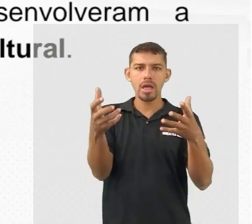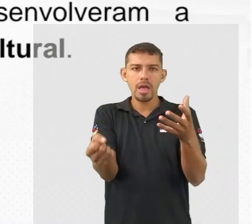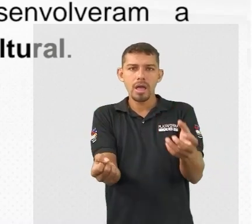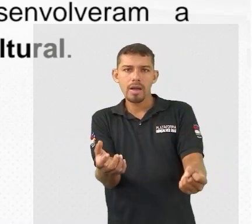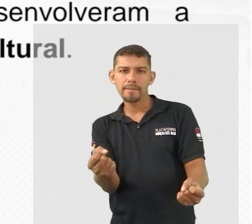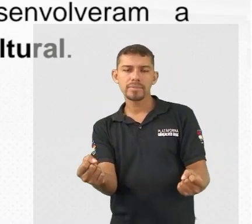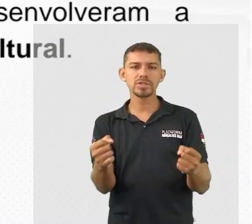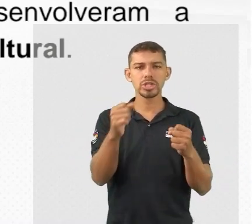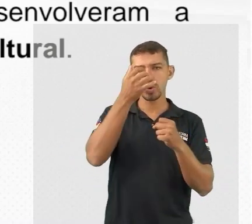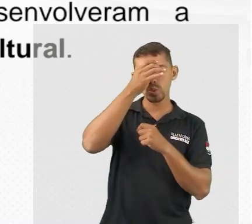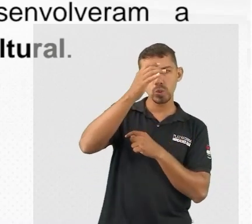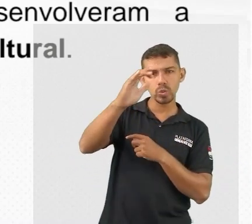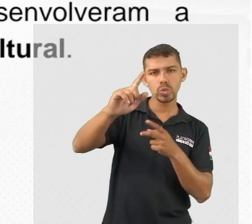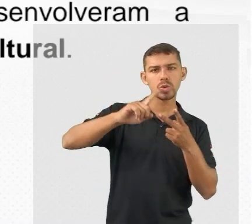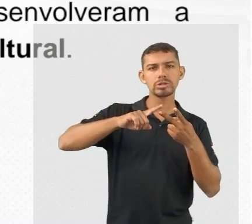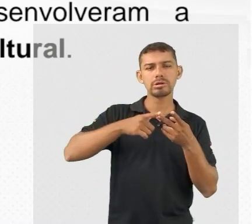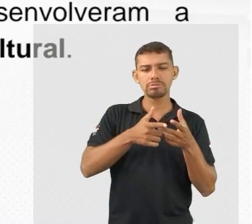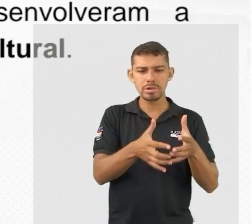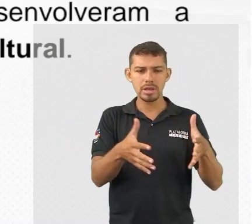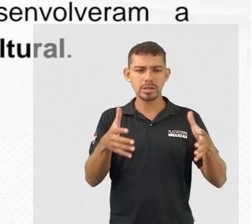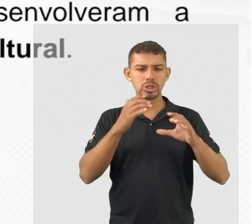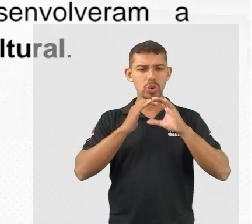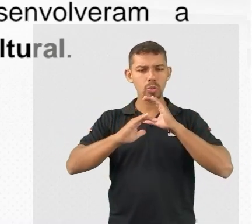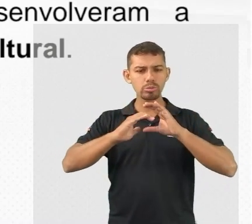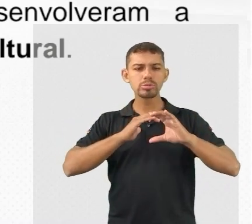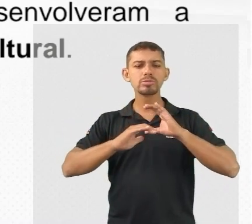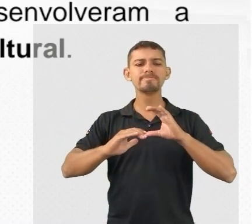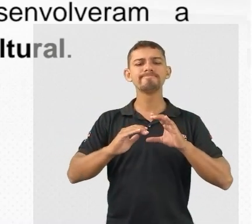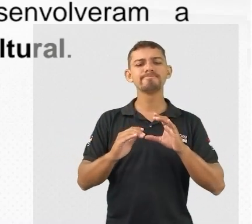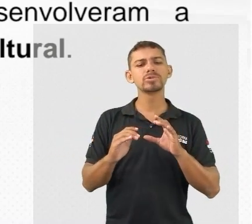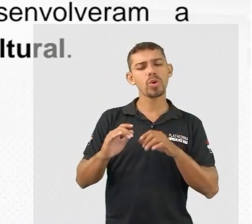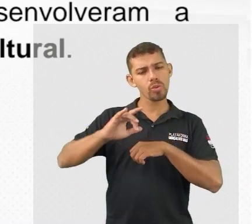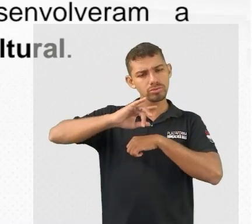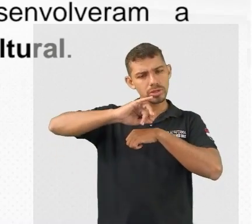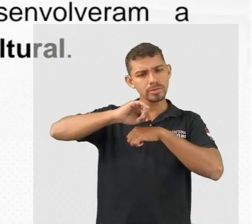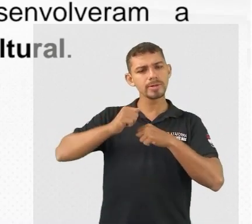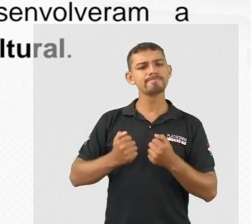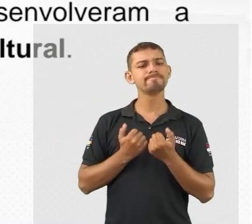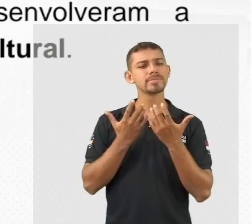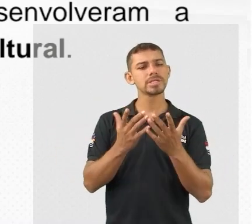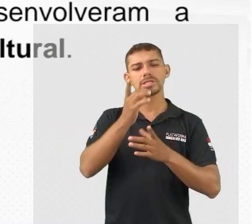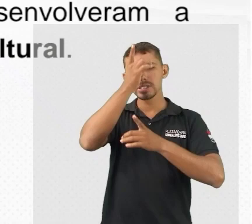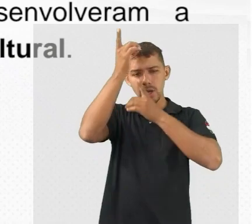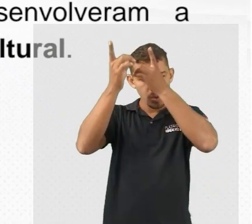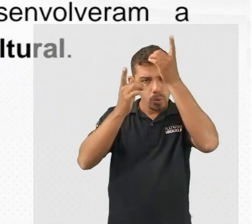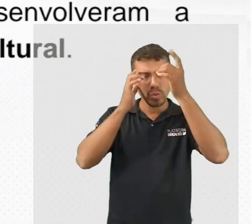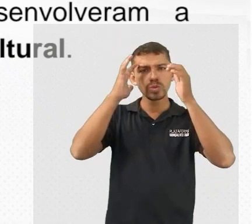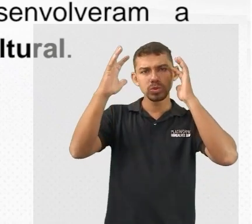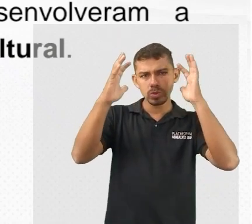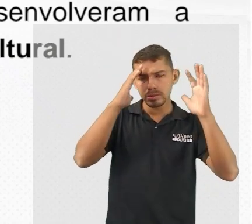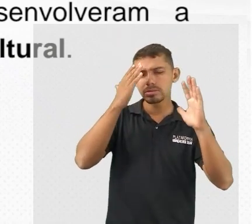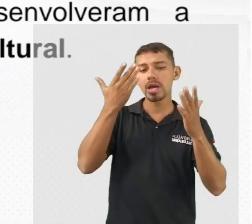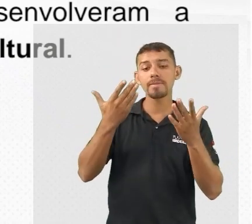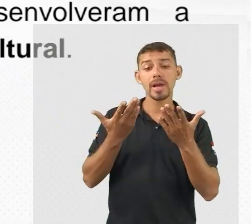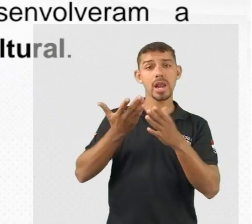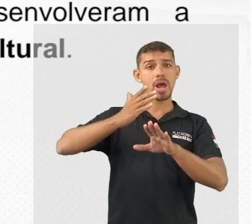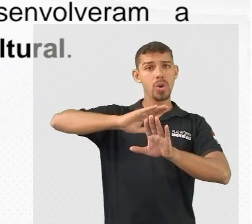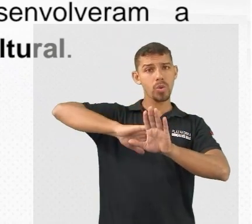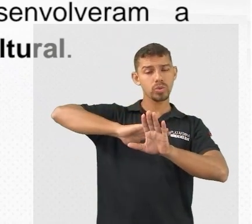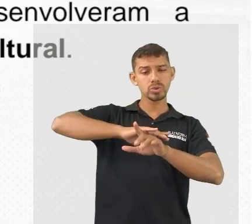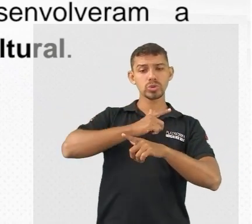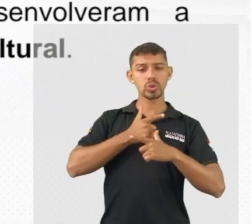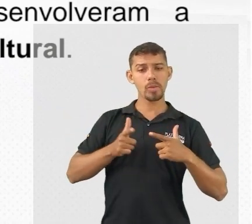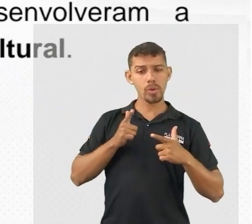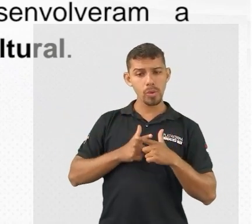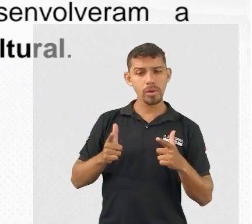cultura, estava se apropriando dos meios de comunicação e como o capitalismo estava produzindo ideologias para ocultar os seus